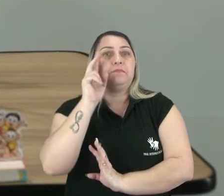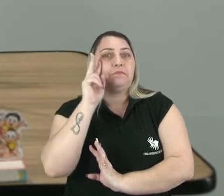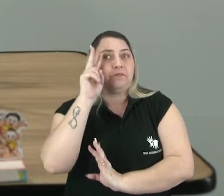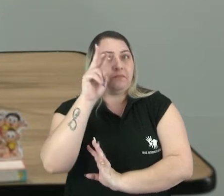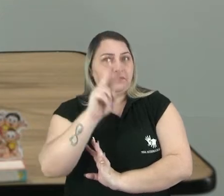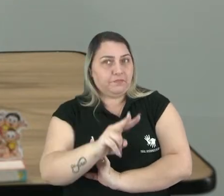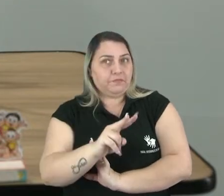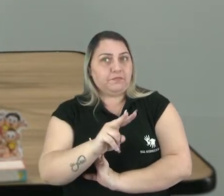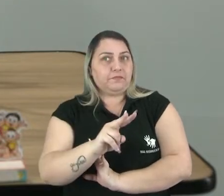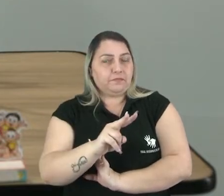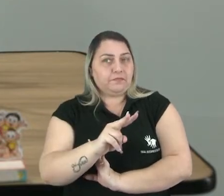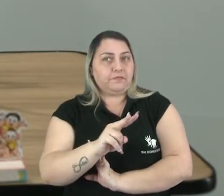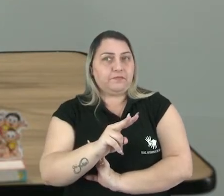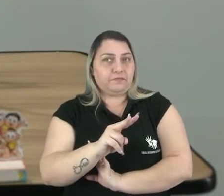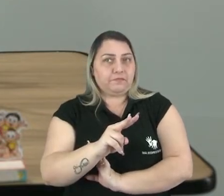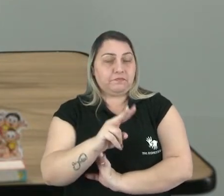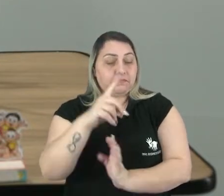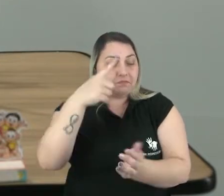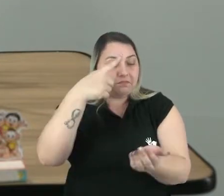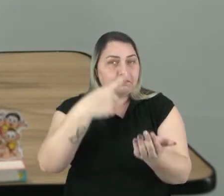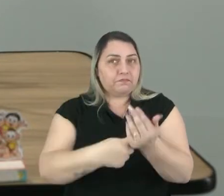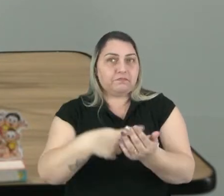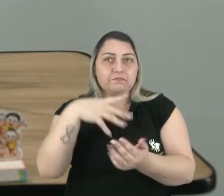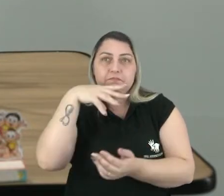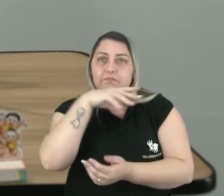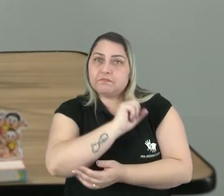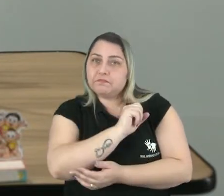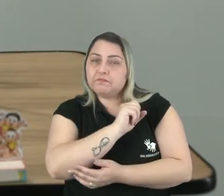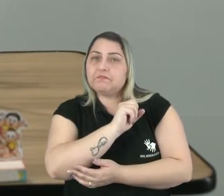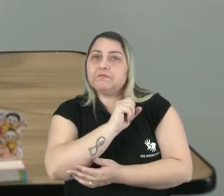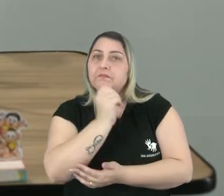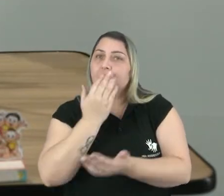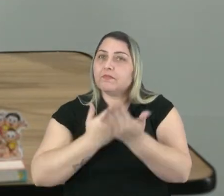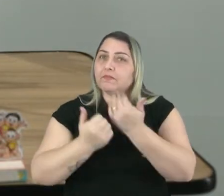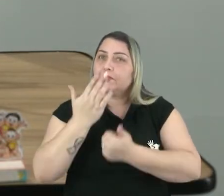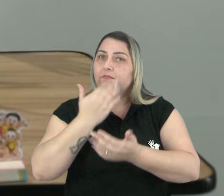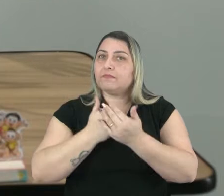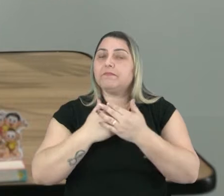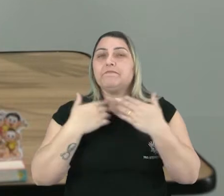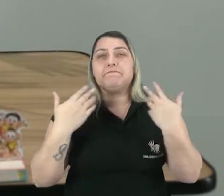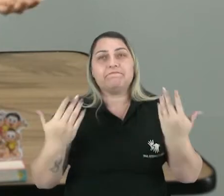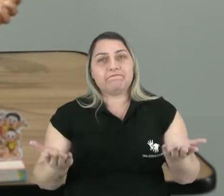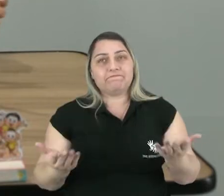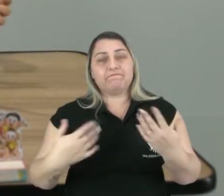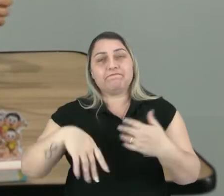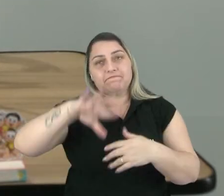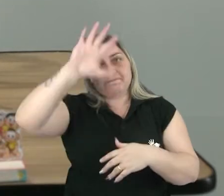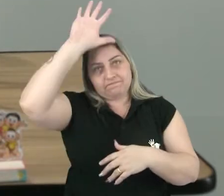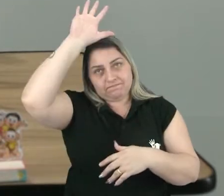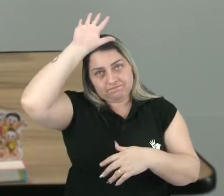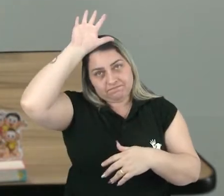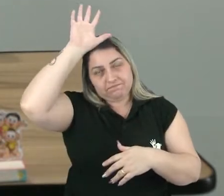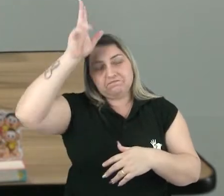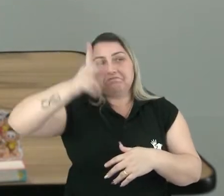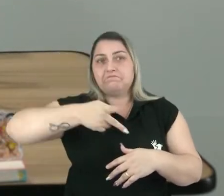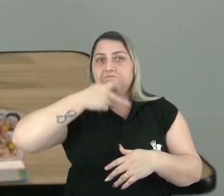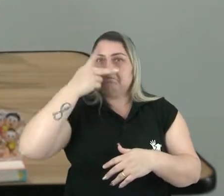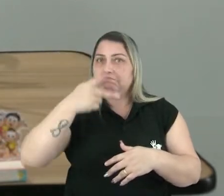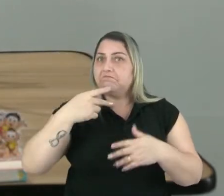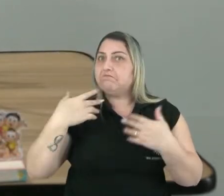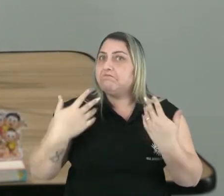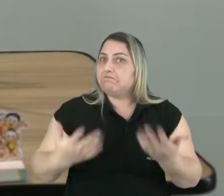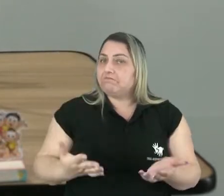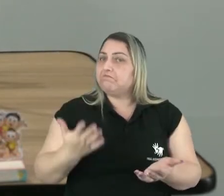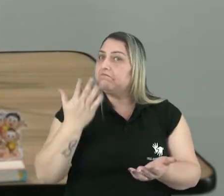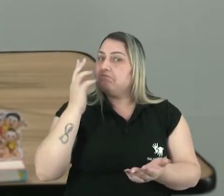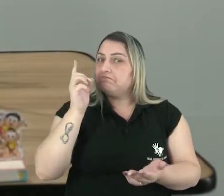para o cachorro-quente e rapidamente devorou. Cebolinha se surpreendeu e falou: isso é que é